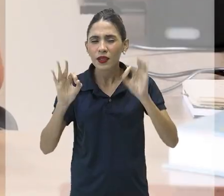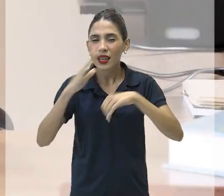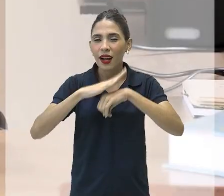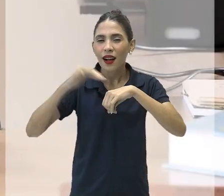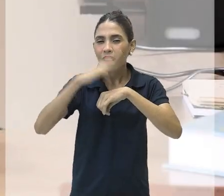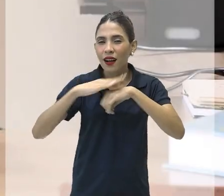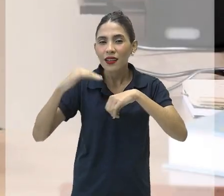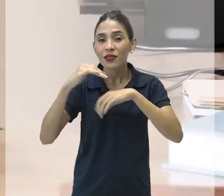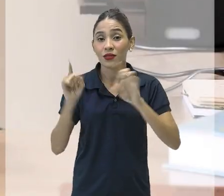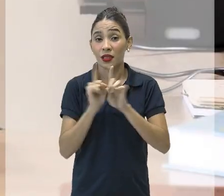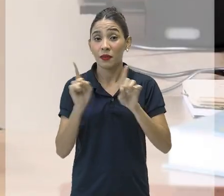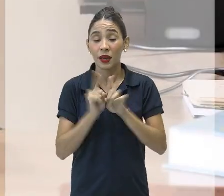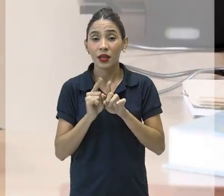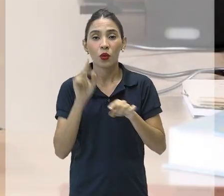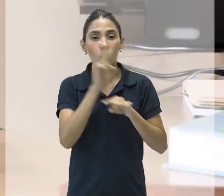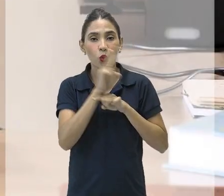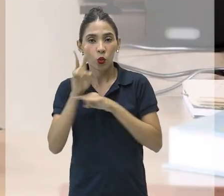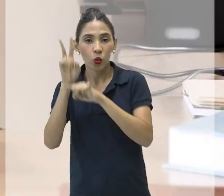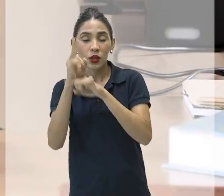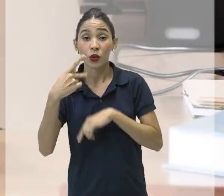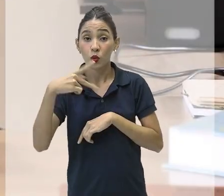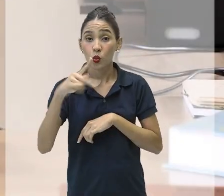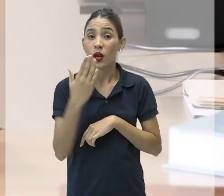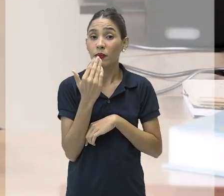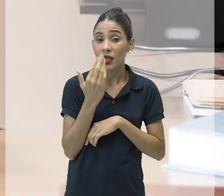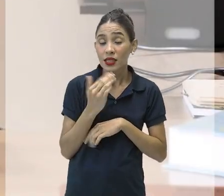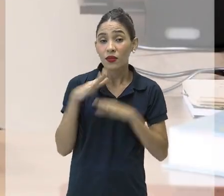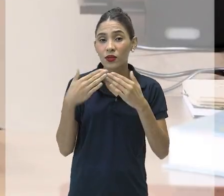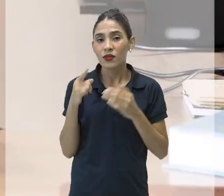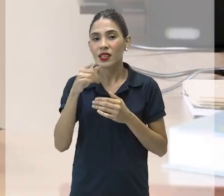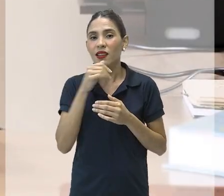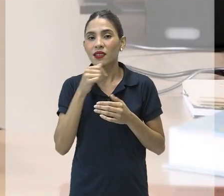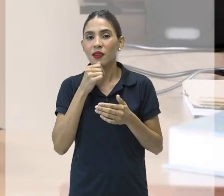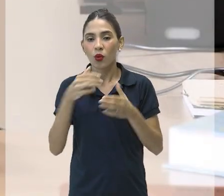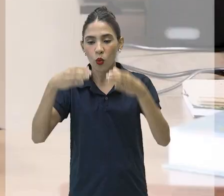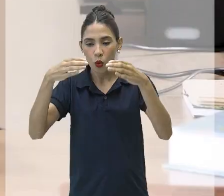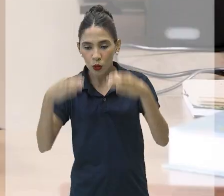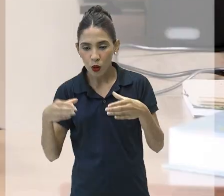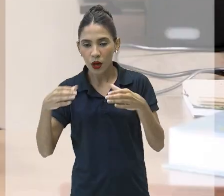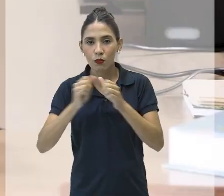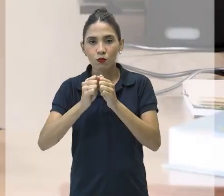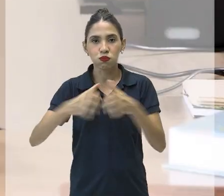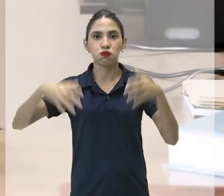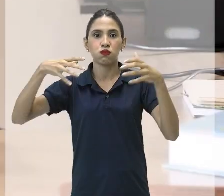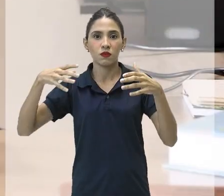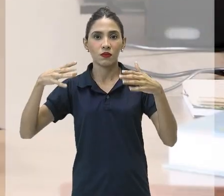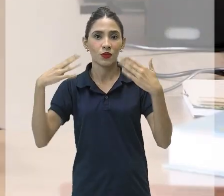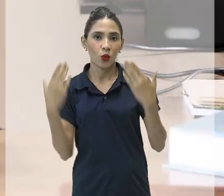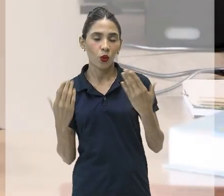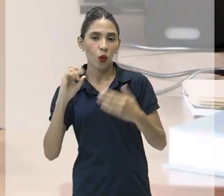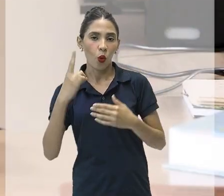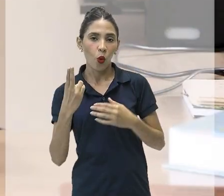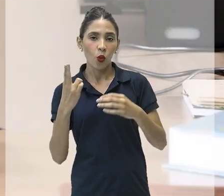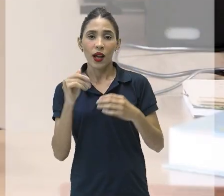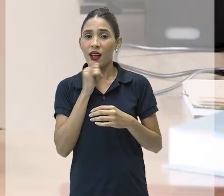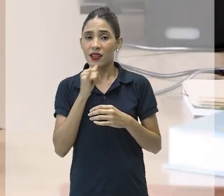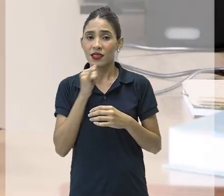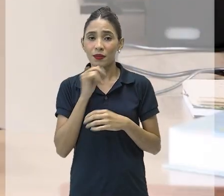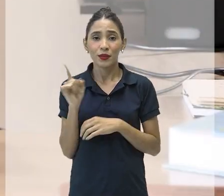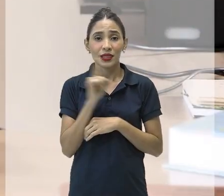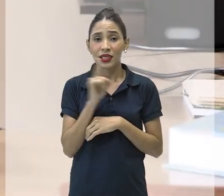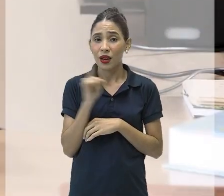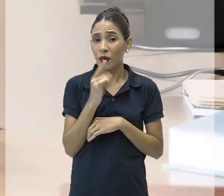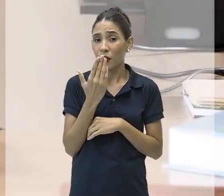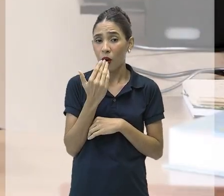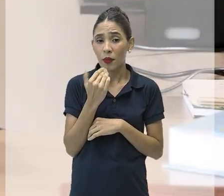tia, que cuida da sua alimentação, e aí você coloca no seu prato mais do que você quer comer. Ou você simplesmente não dá